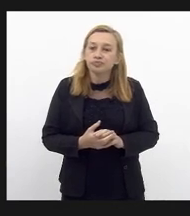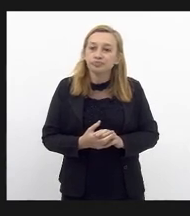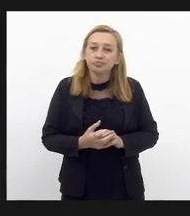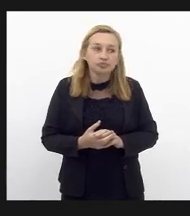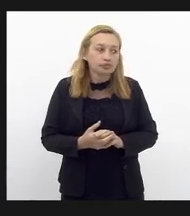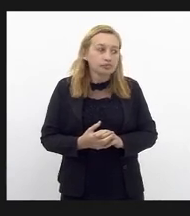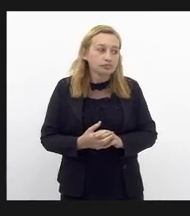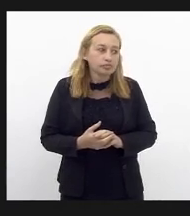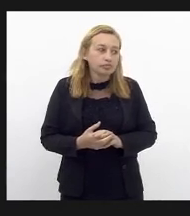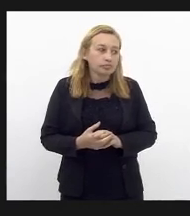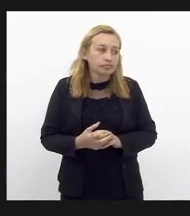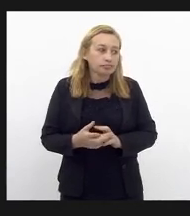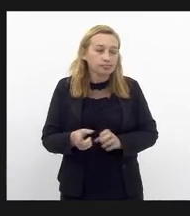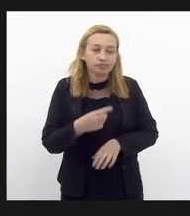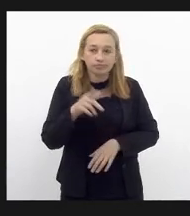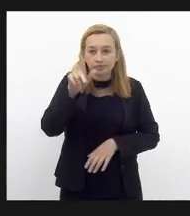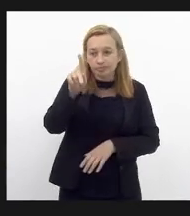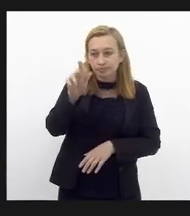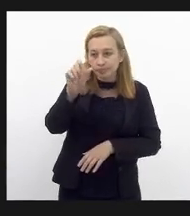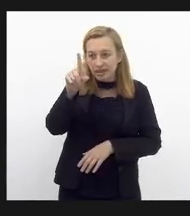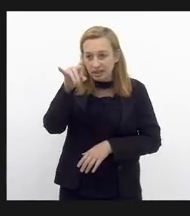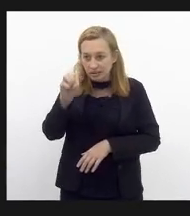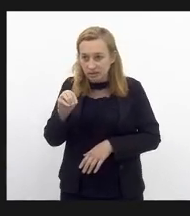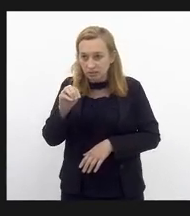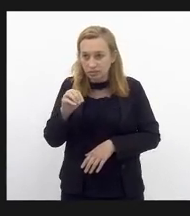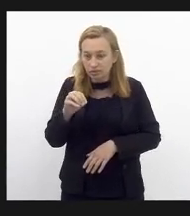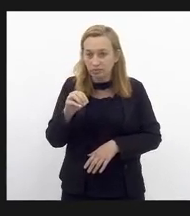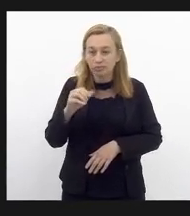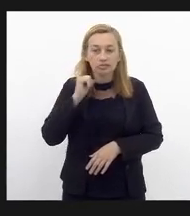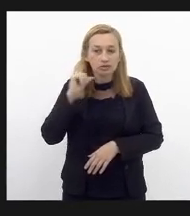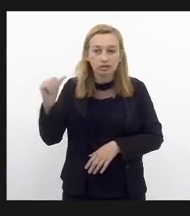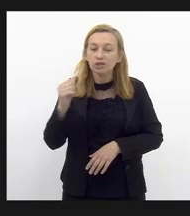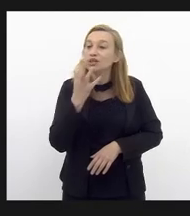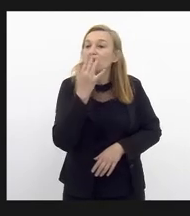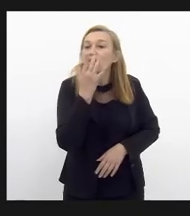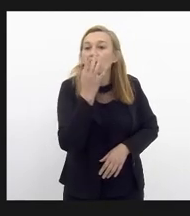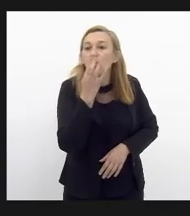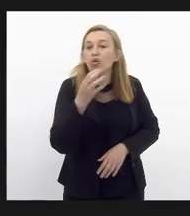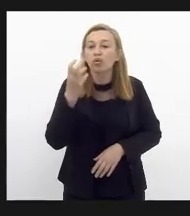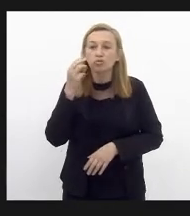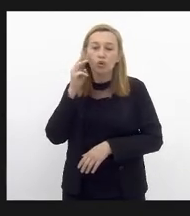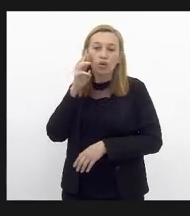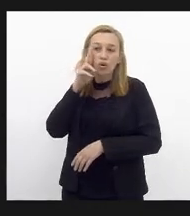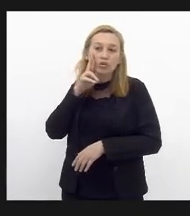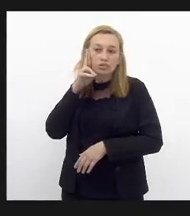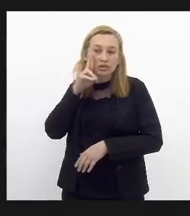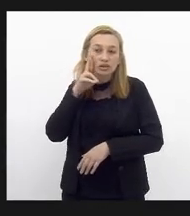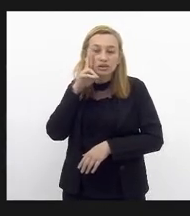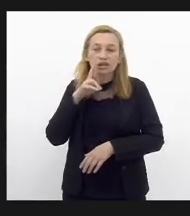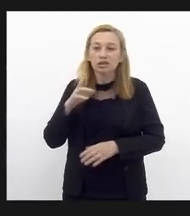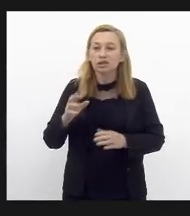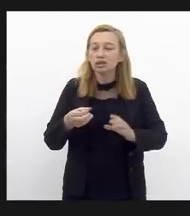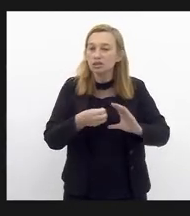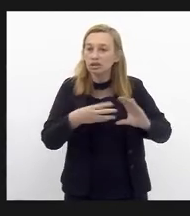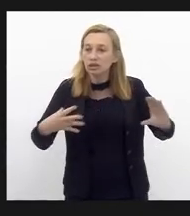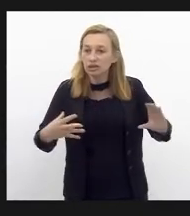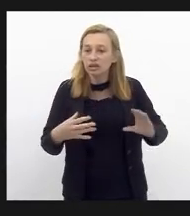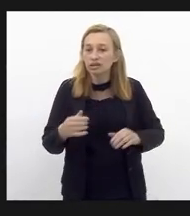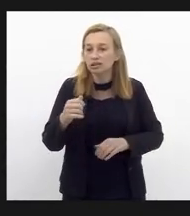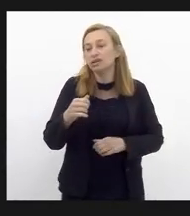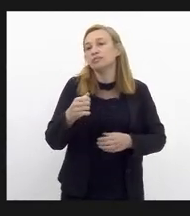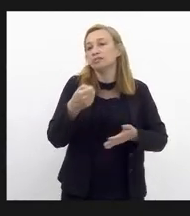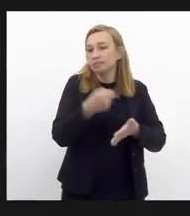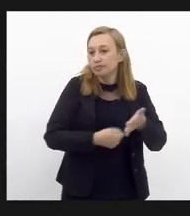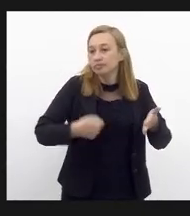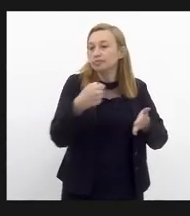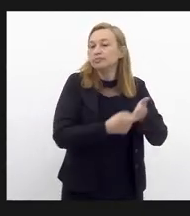colocando o nosso Palácio Tiradentes na cor-de-rosa, que é a cor que caracteriza esse mês de combate,